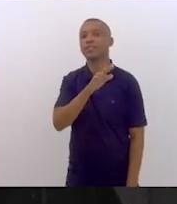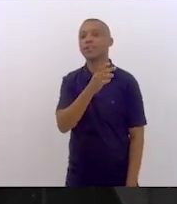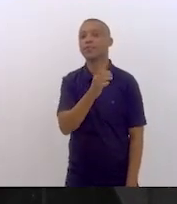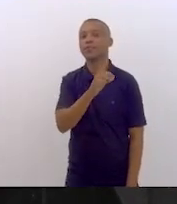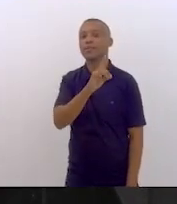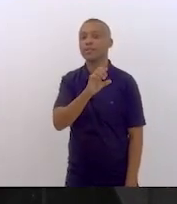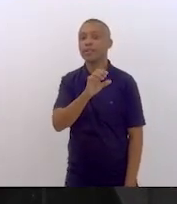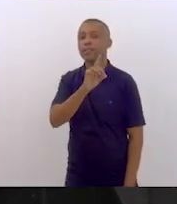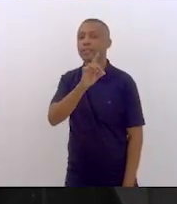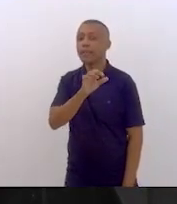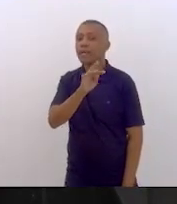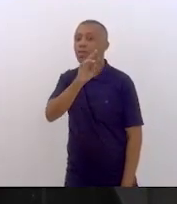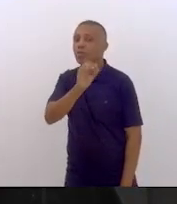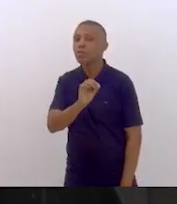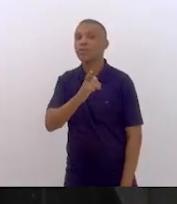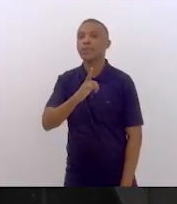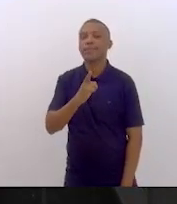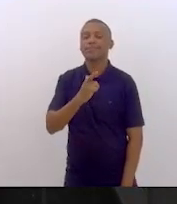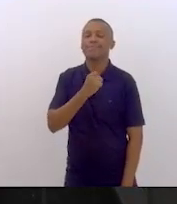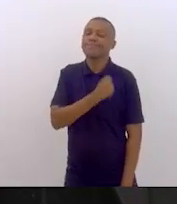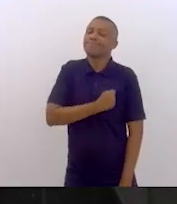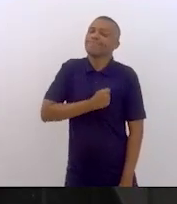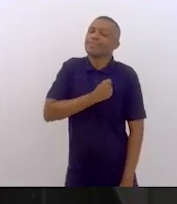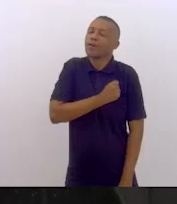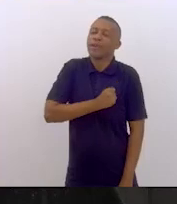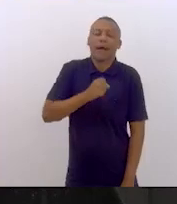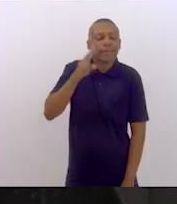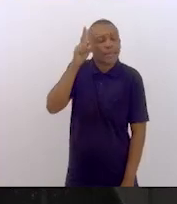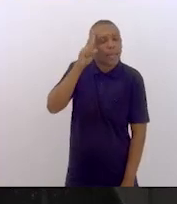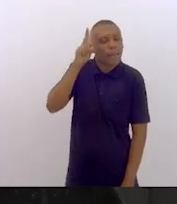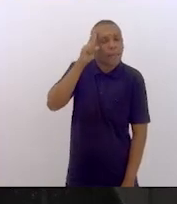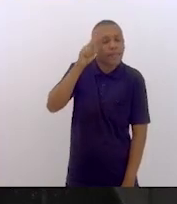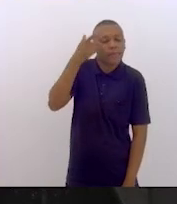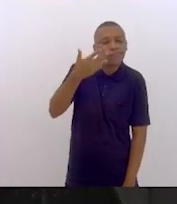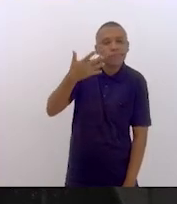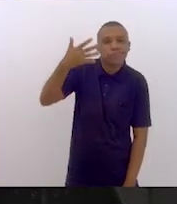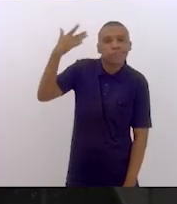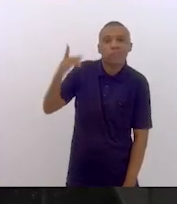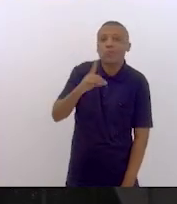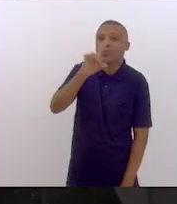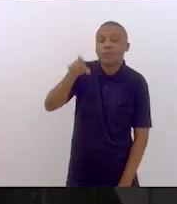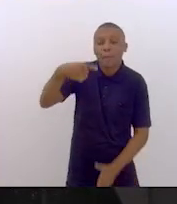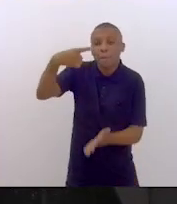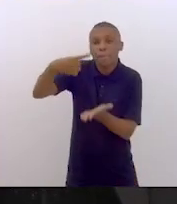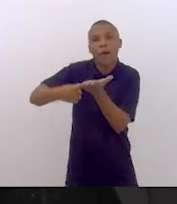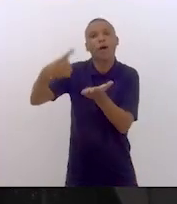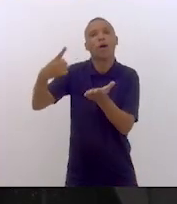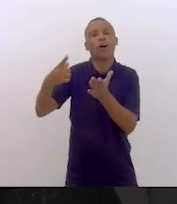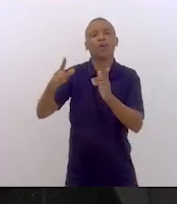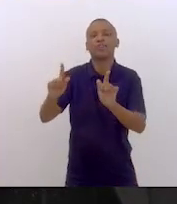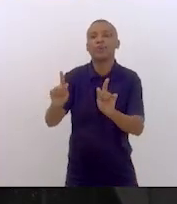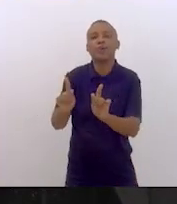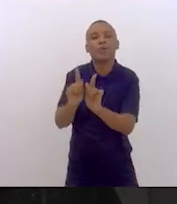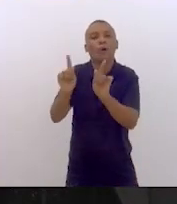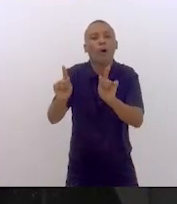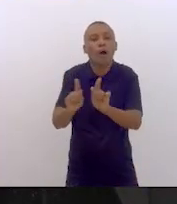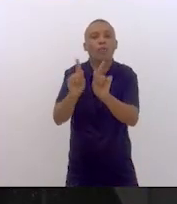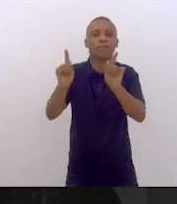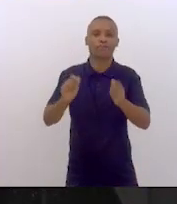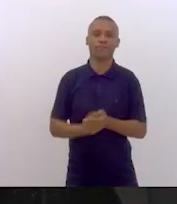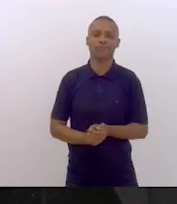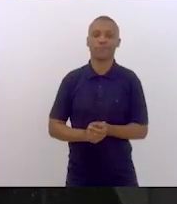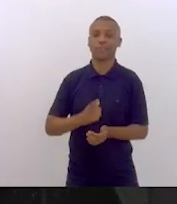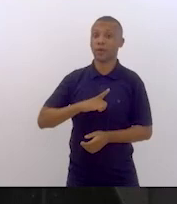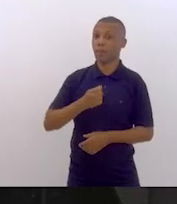tem o Saudosa memória do dia de Cosme e Damião onde parcela